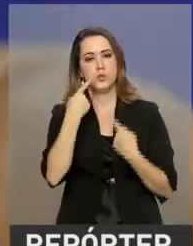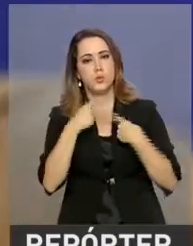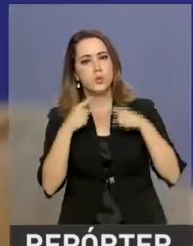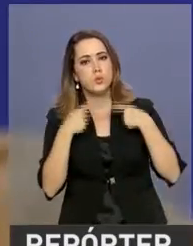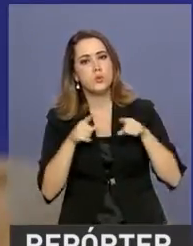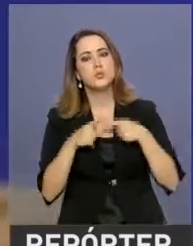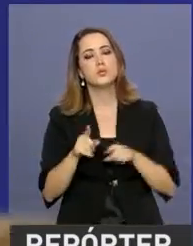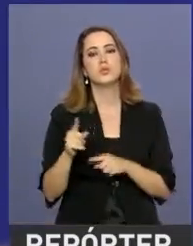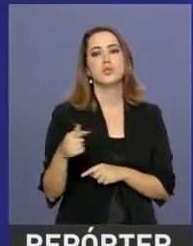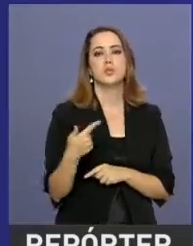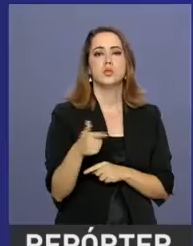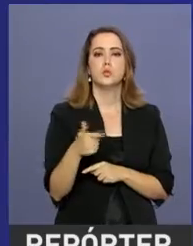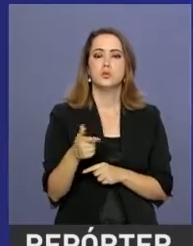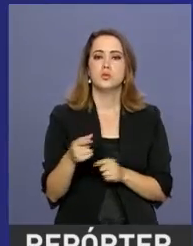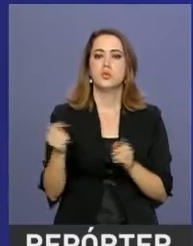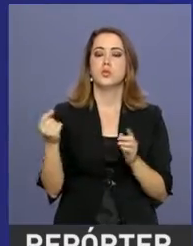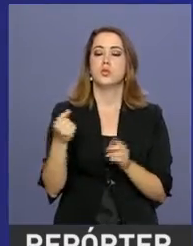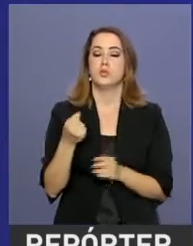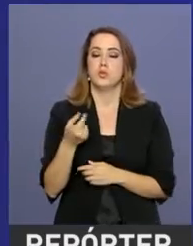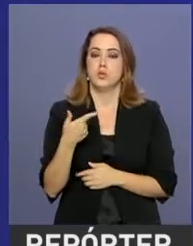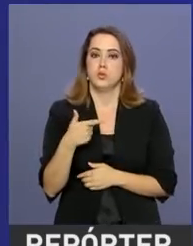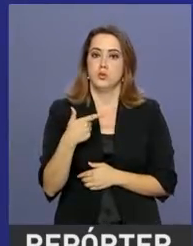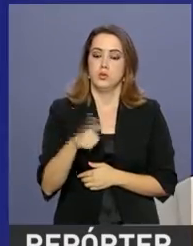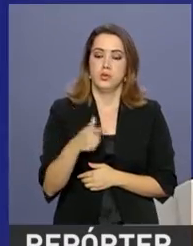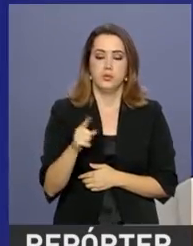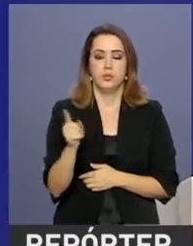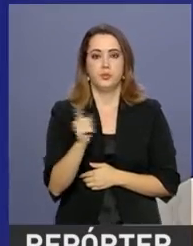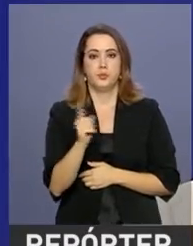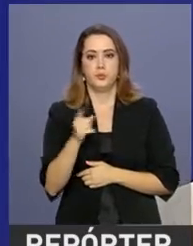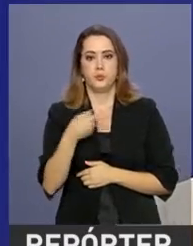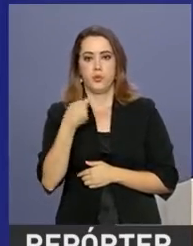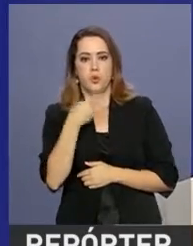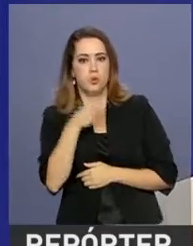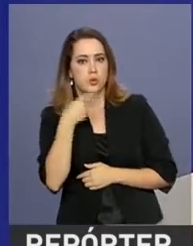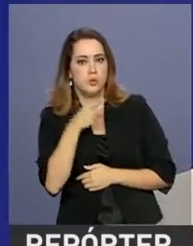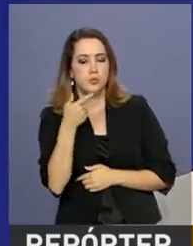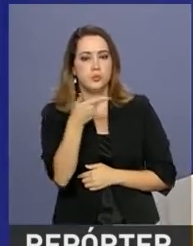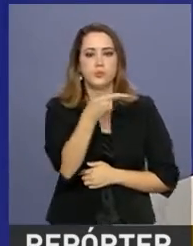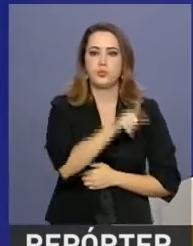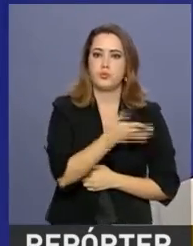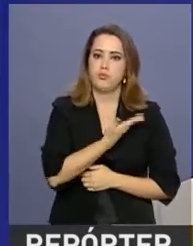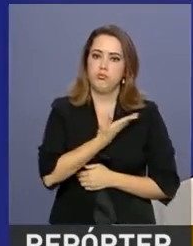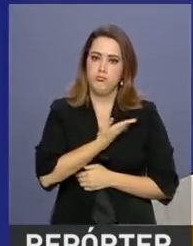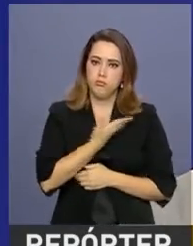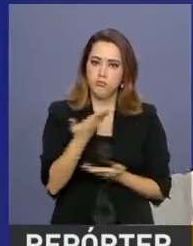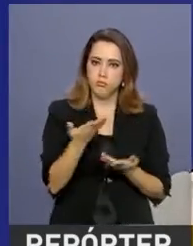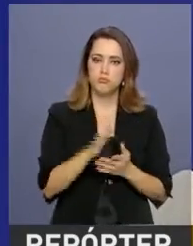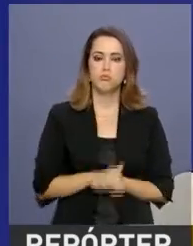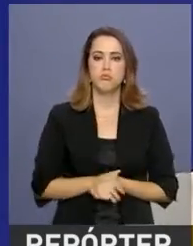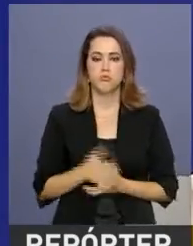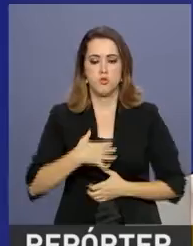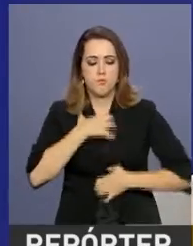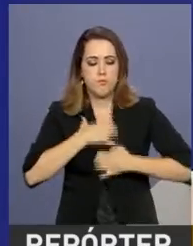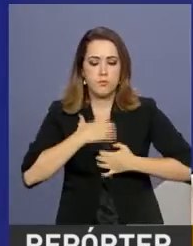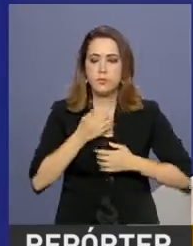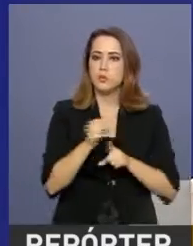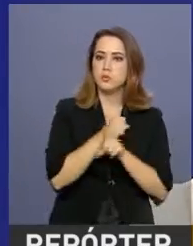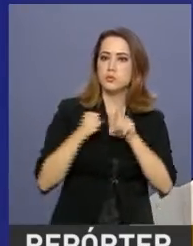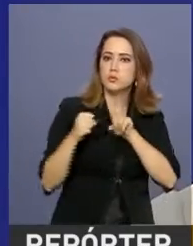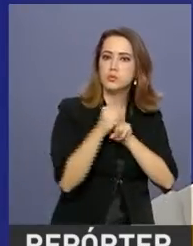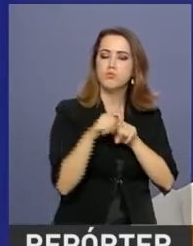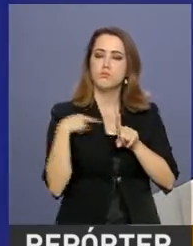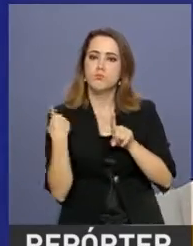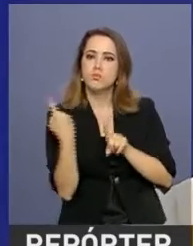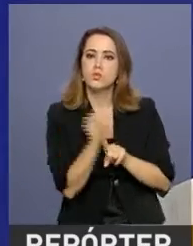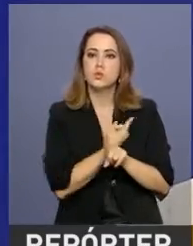não foram registrados pelas próprias vítimas há uma indignação da sociedade caminha todos nós porque nós temos os dados mostrando